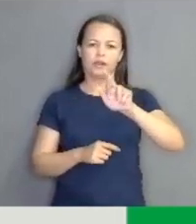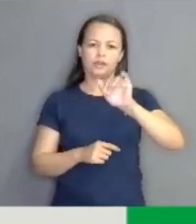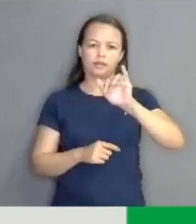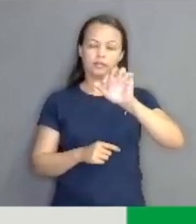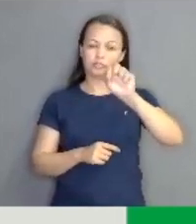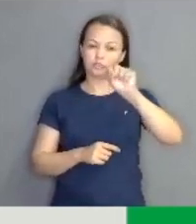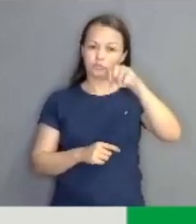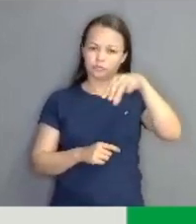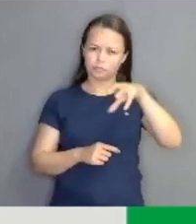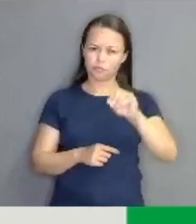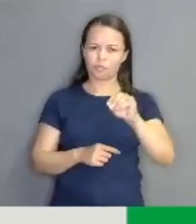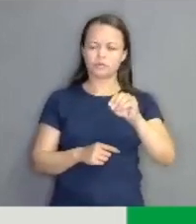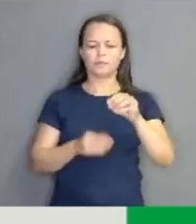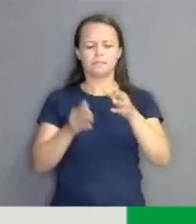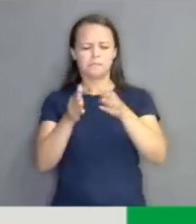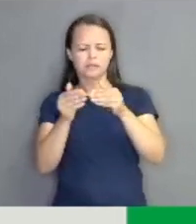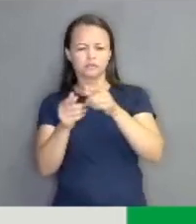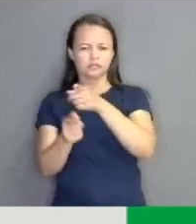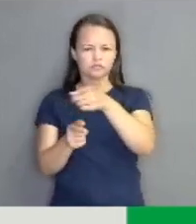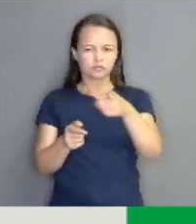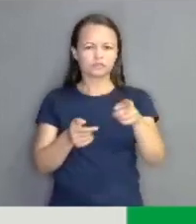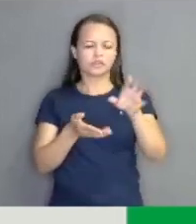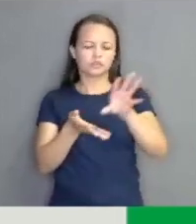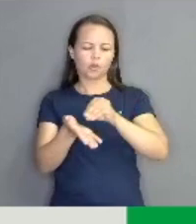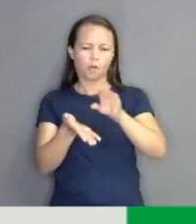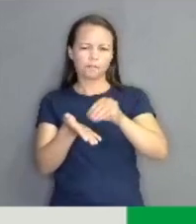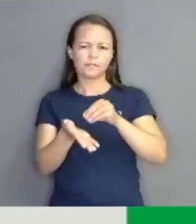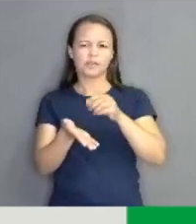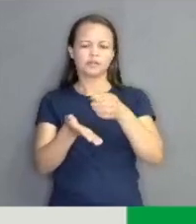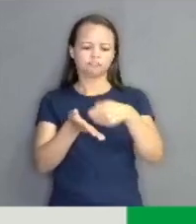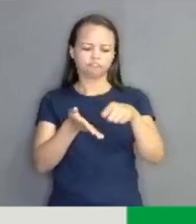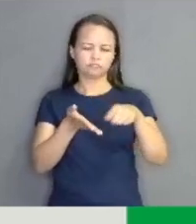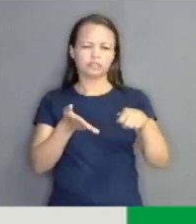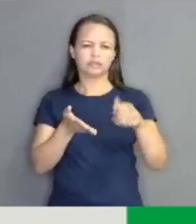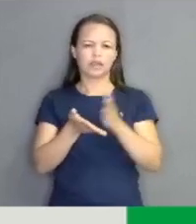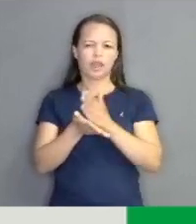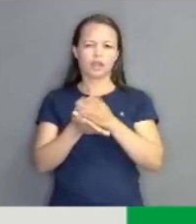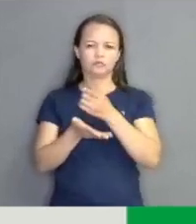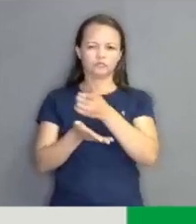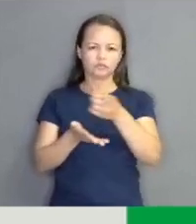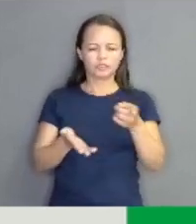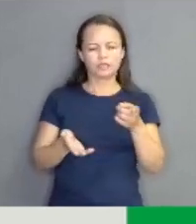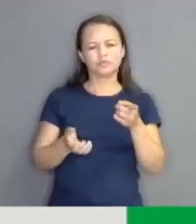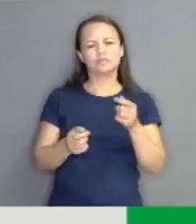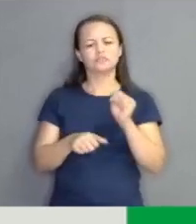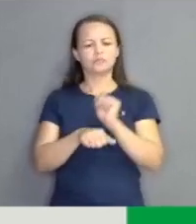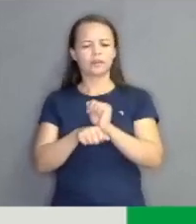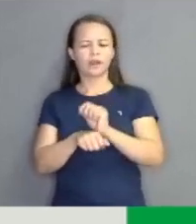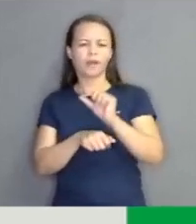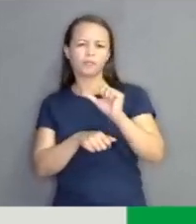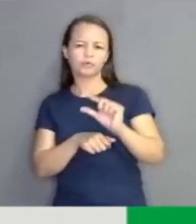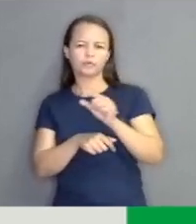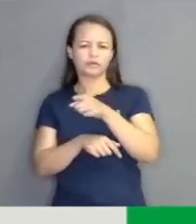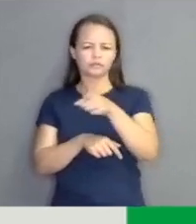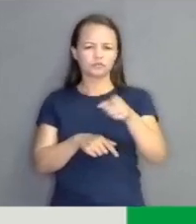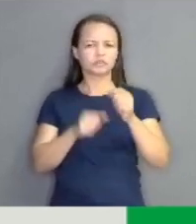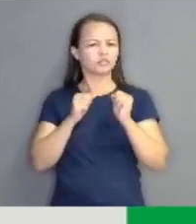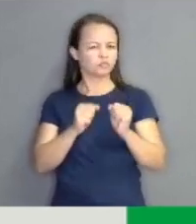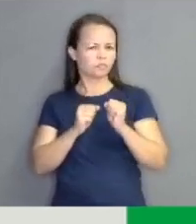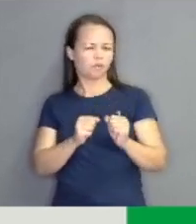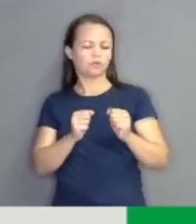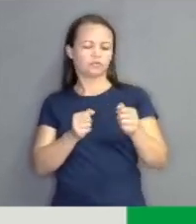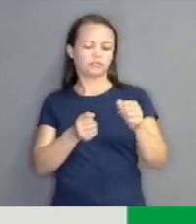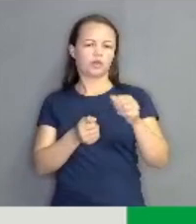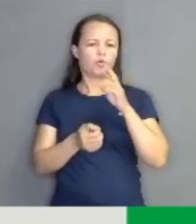vocês escrevam aí no caderno de vocês, tá bom? E eu vou esperar aqui um tempinho para que vocês possam